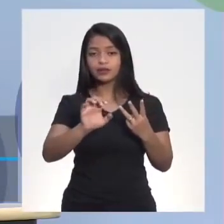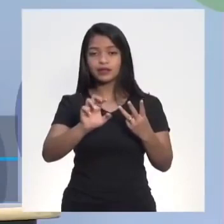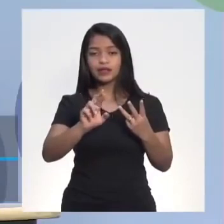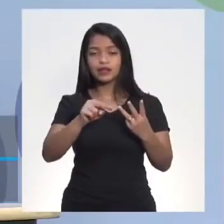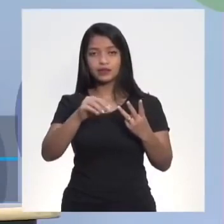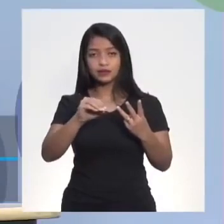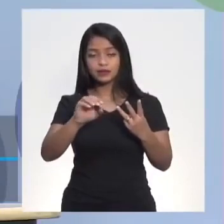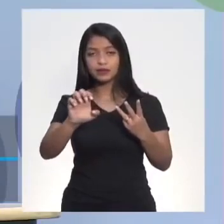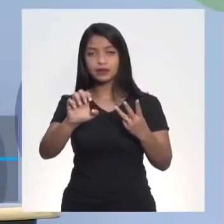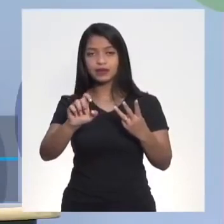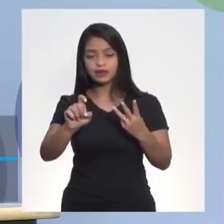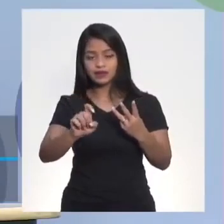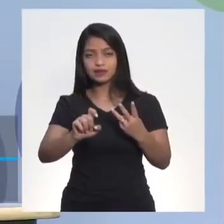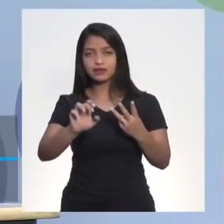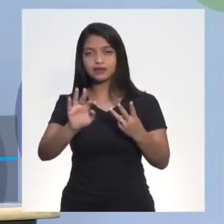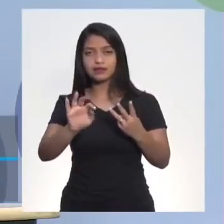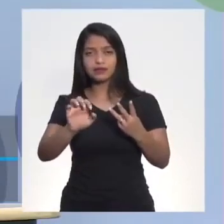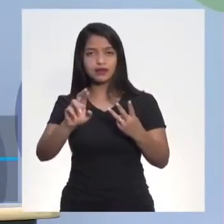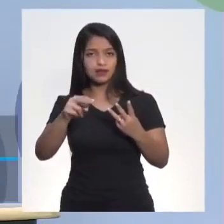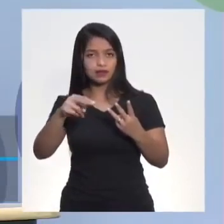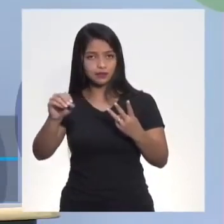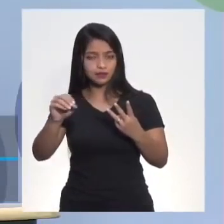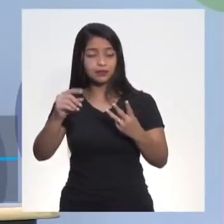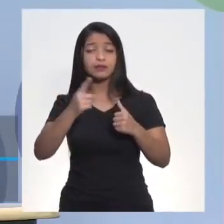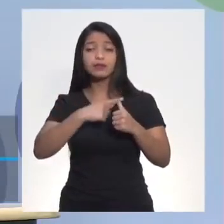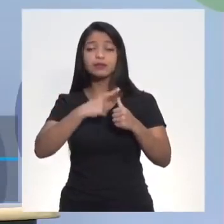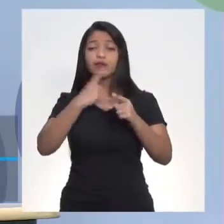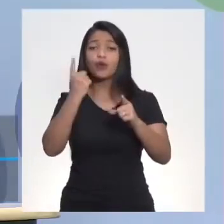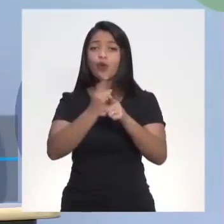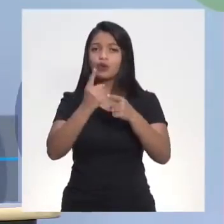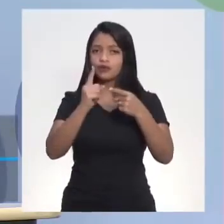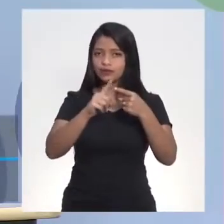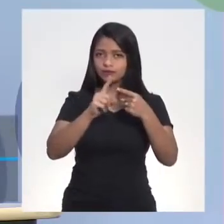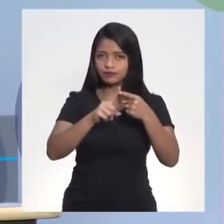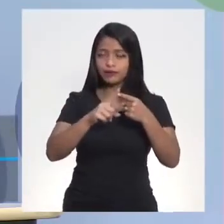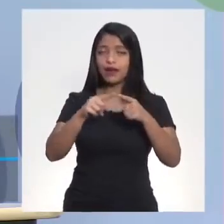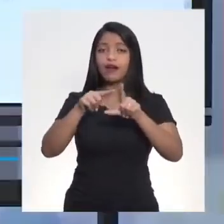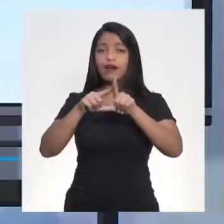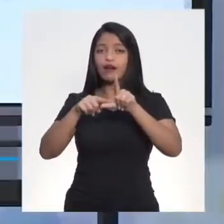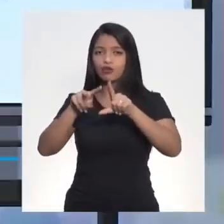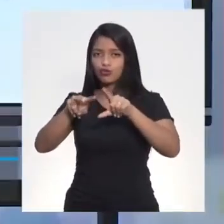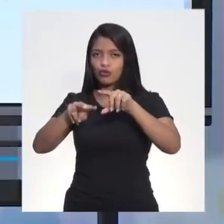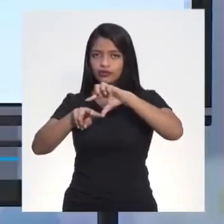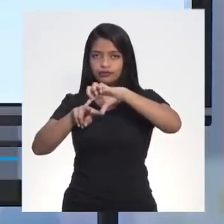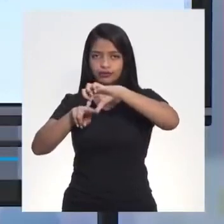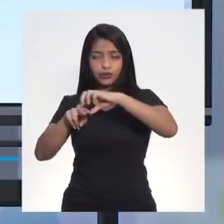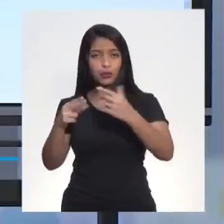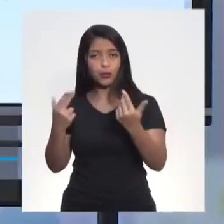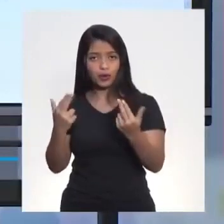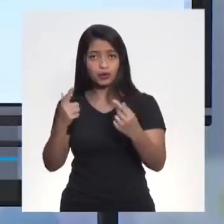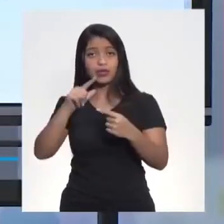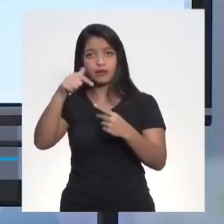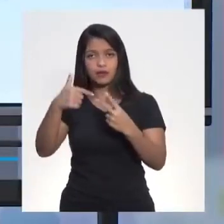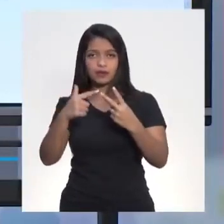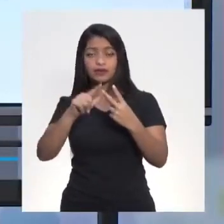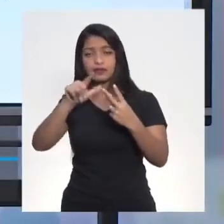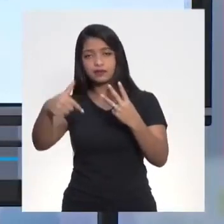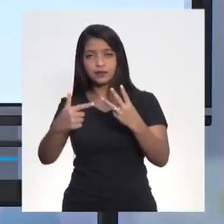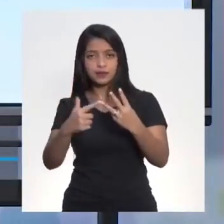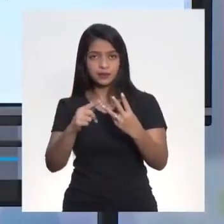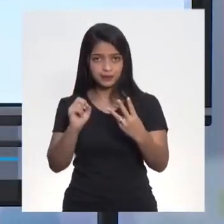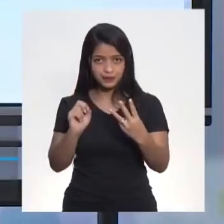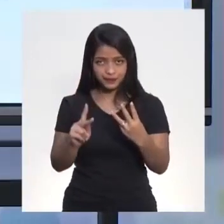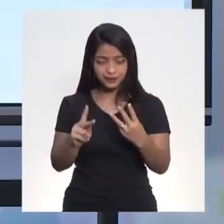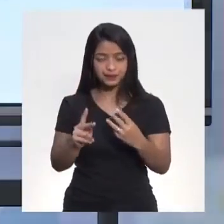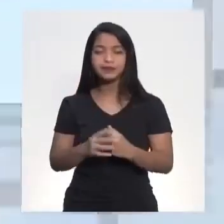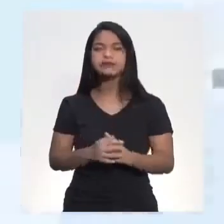em pares. Acho que fica até mais fácil para a gente conseguir estabelecer essa relação. Isso mesmo. E, claro, vai aparecer aí na telinha para